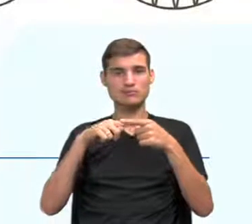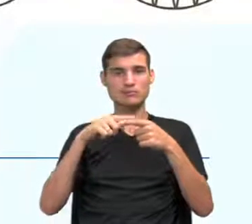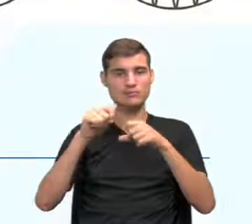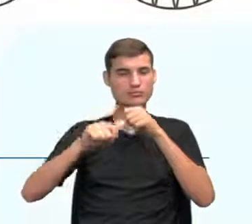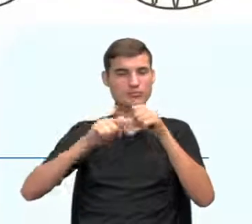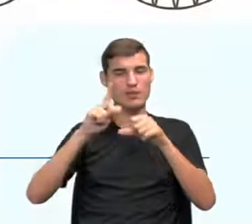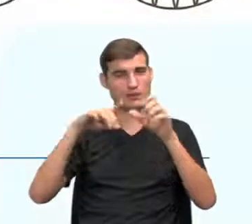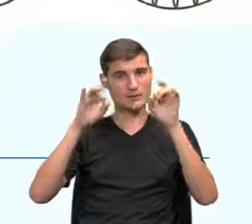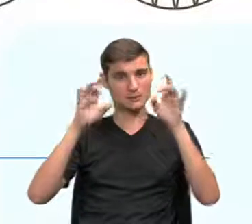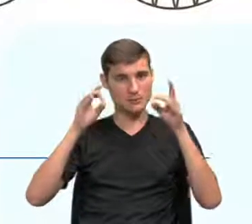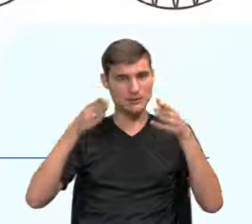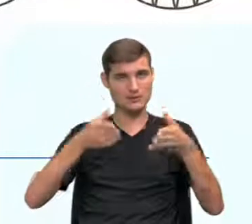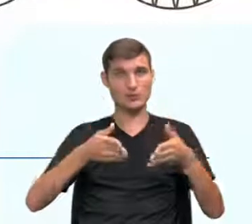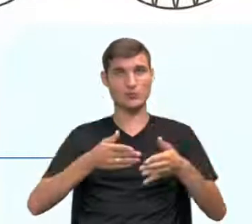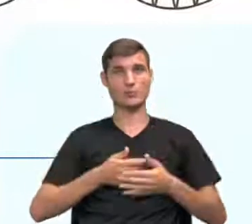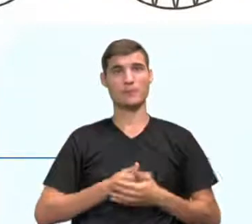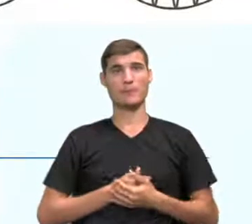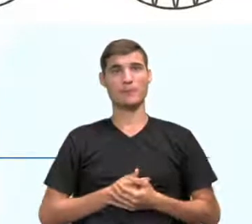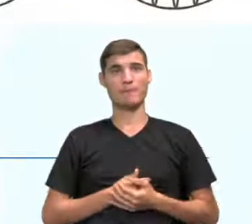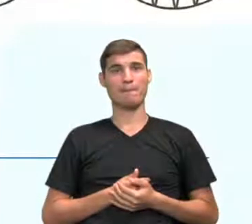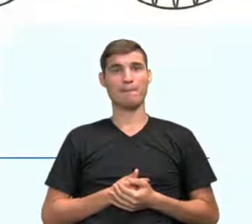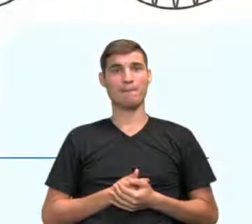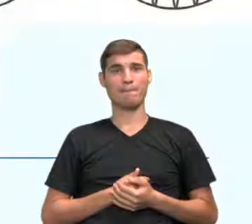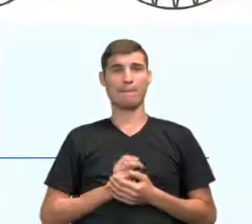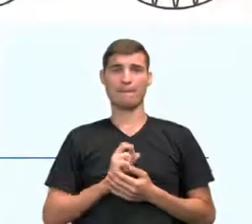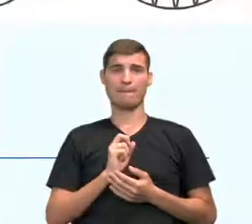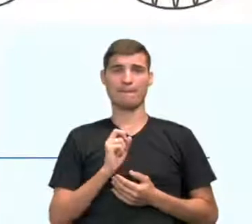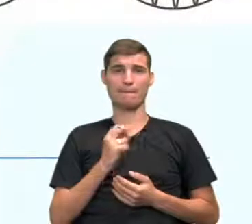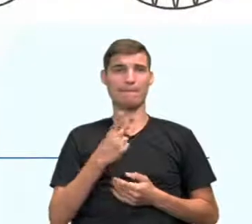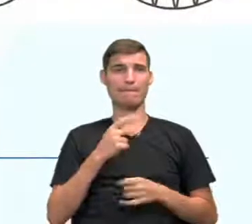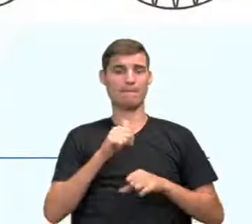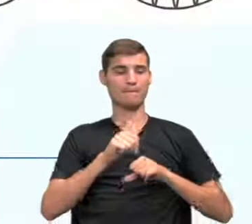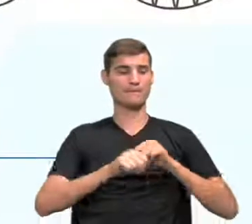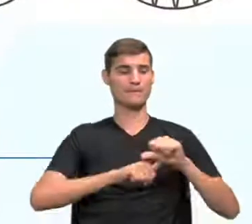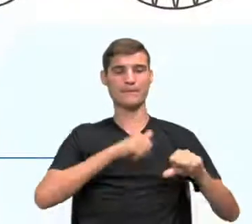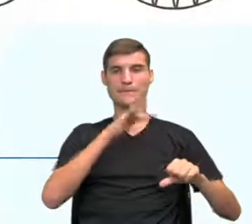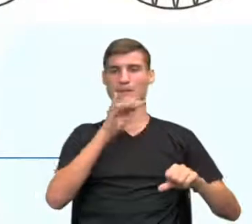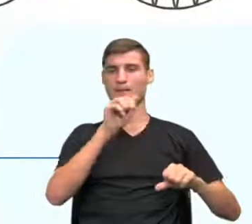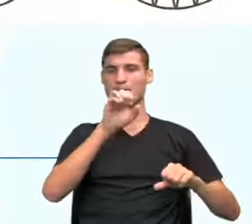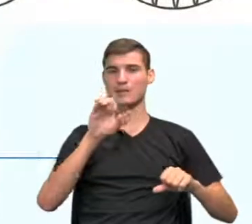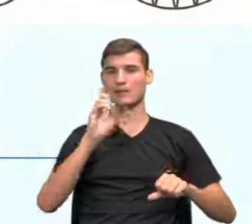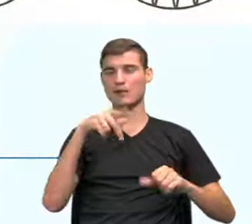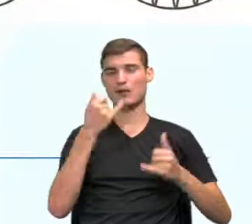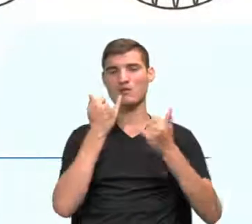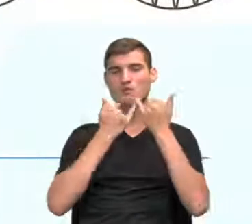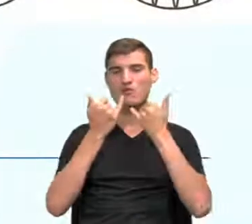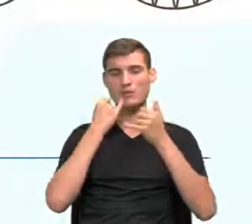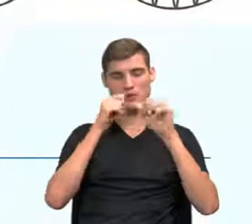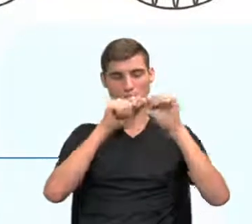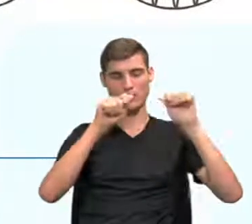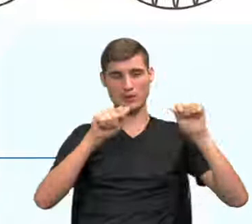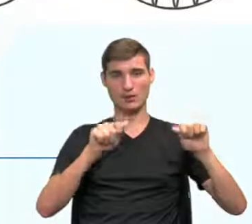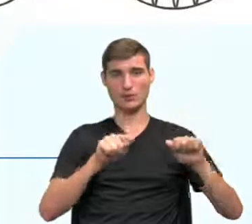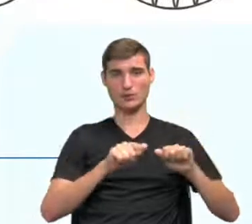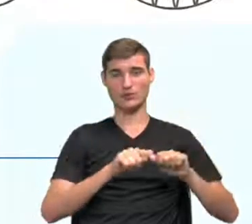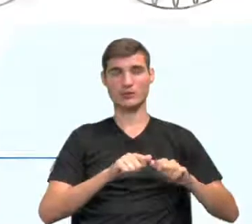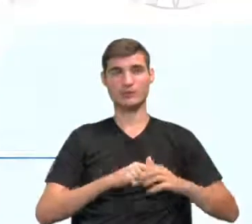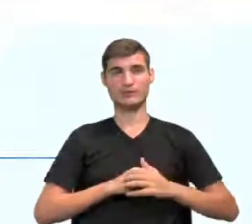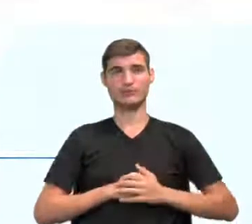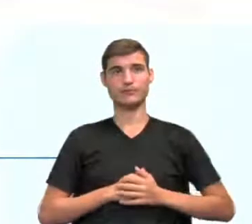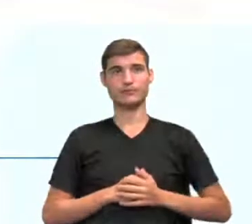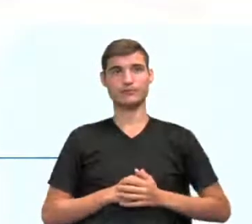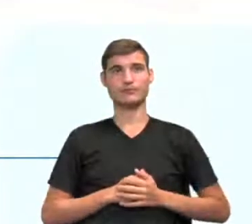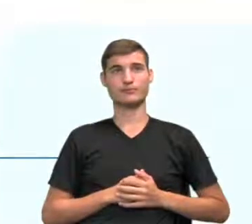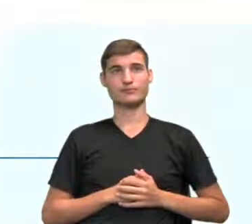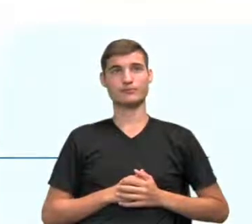fixas e específicas. Ou também eu mudo a fase de acordo com a minha informação analógica.